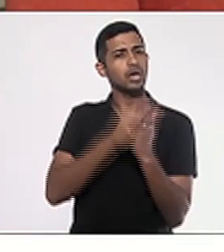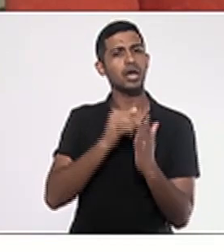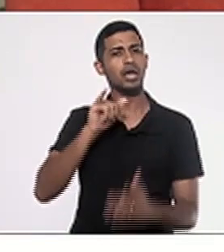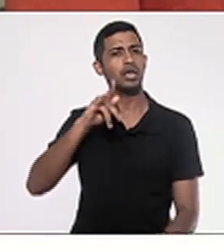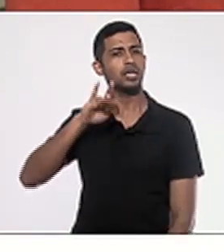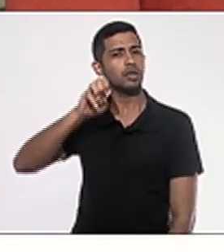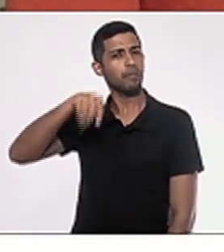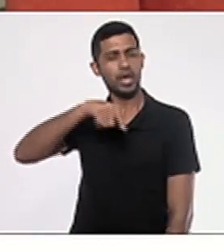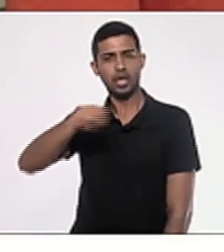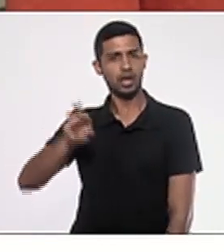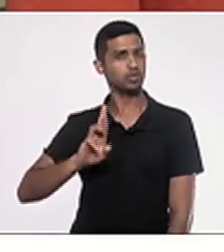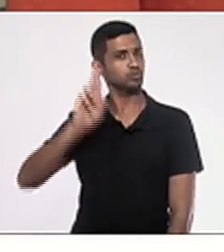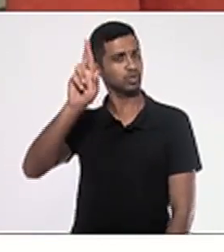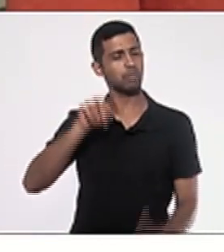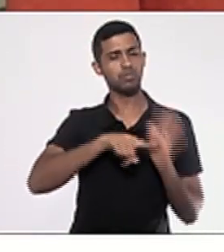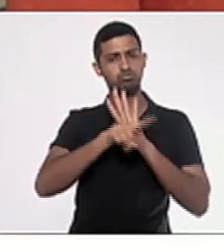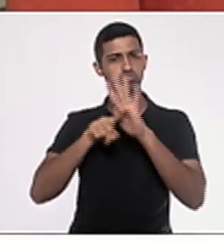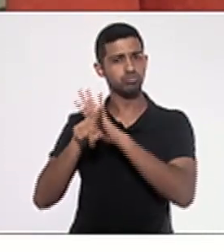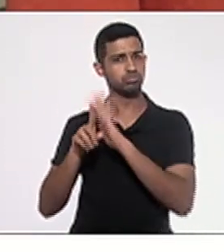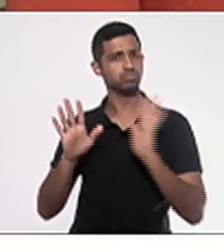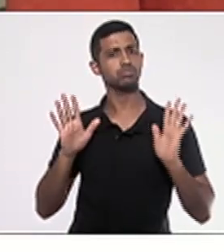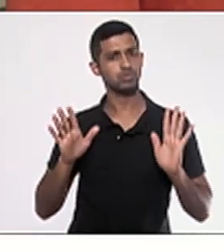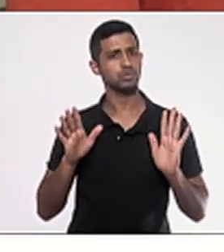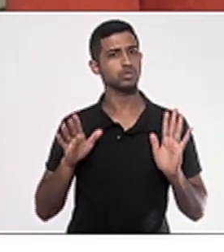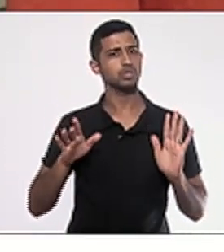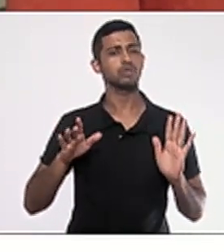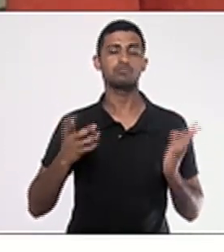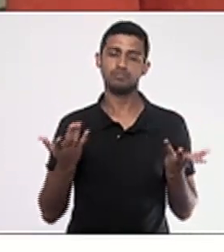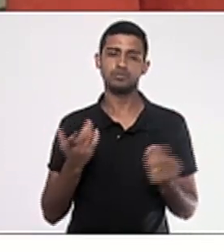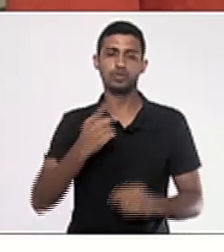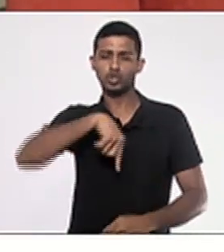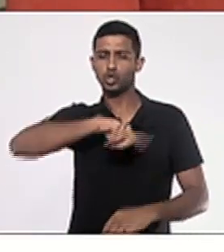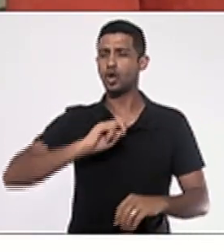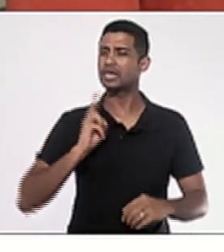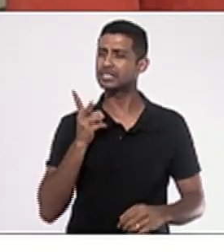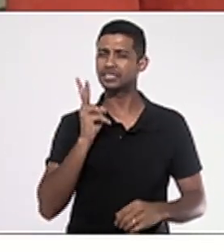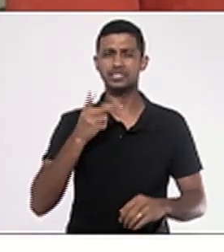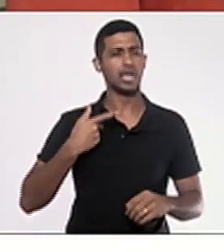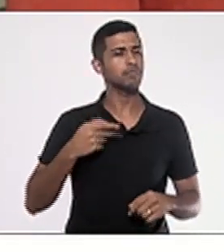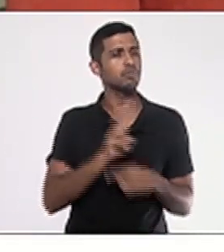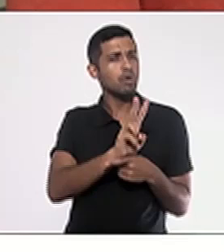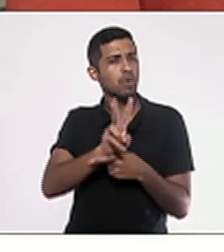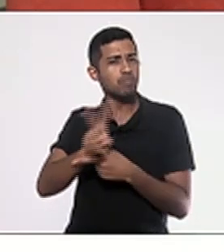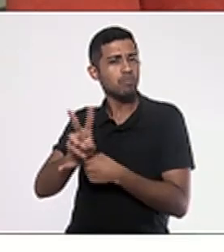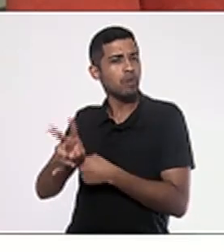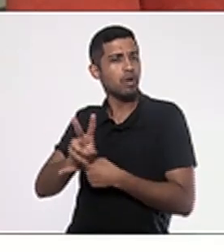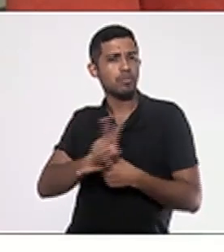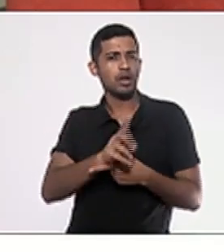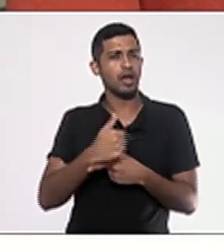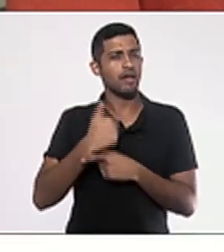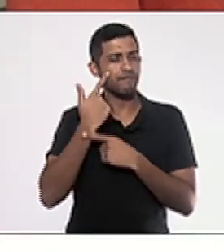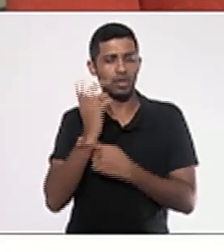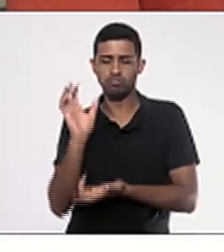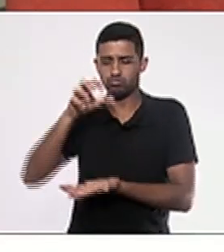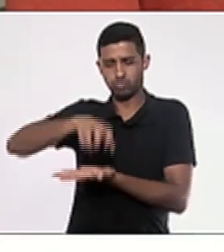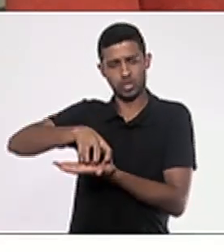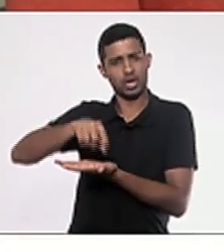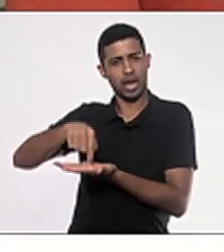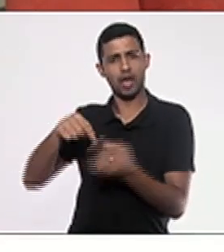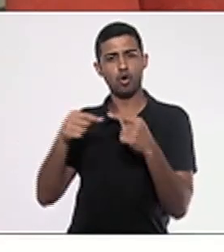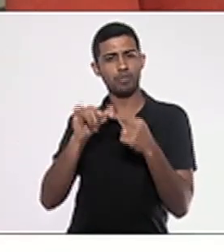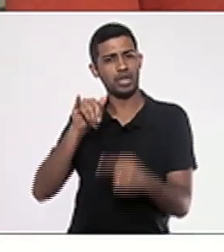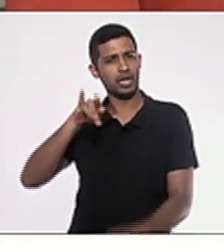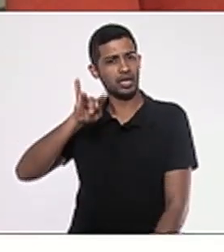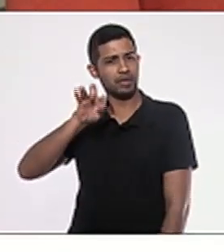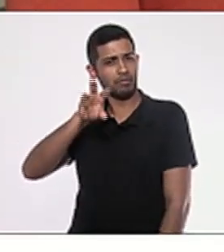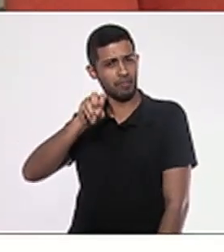órgão fiscalizador. E, não diferente disso, a gente está sempre sobre a vigilância apesar de ser um laboratório acreditado pelo Inmetro,